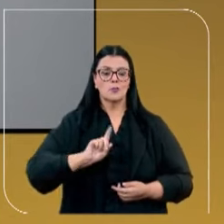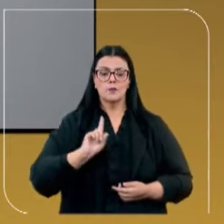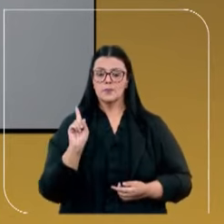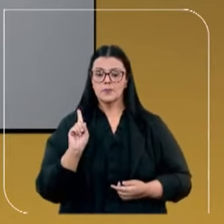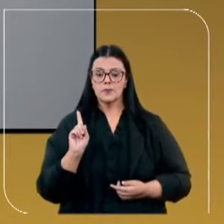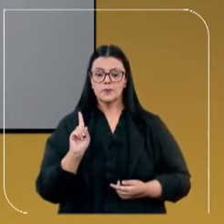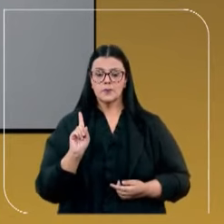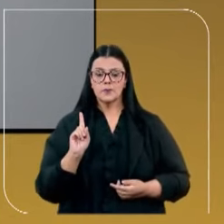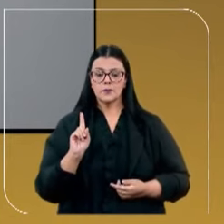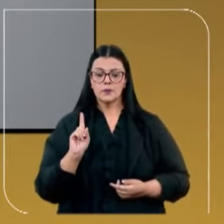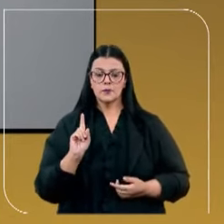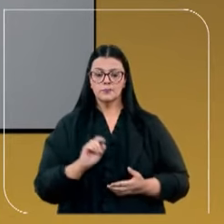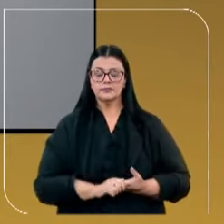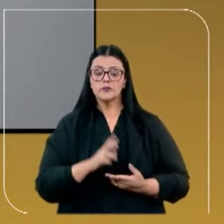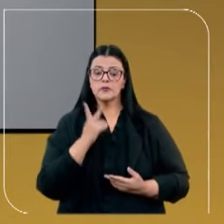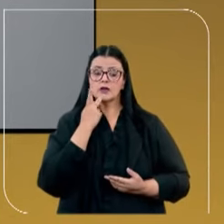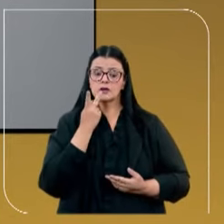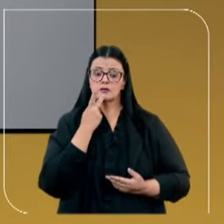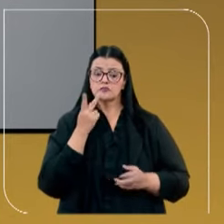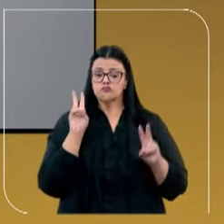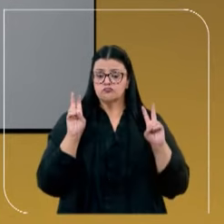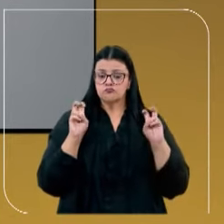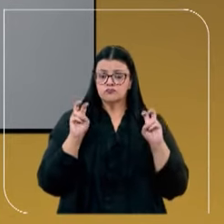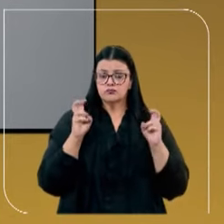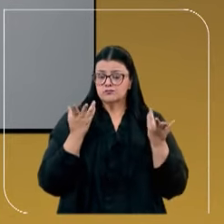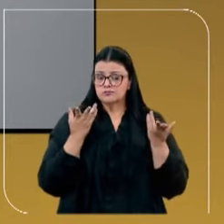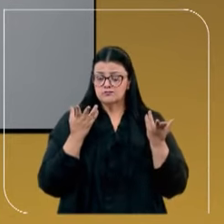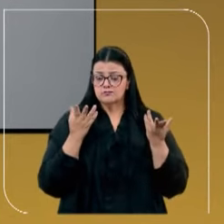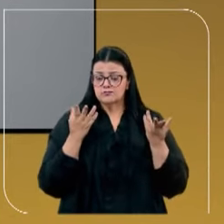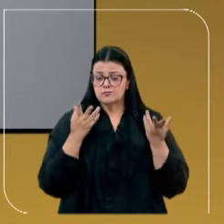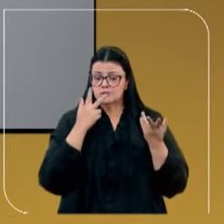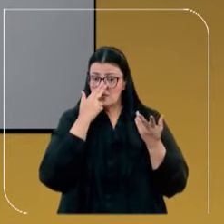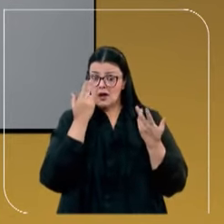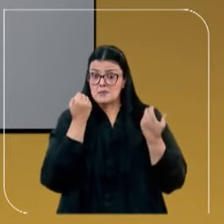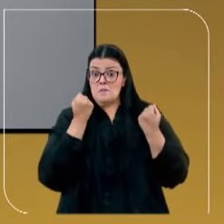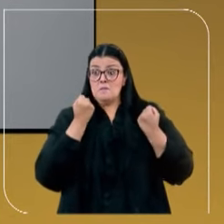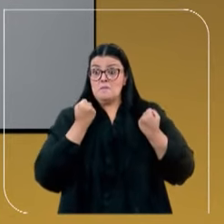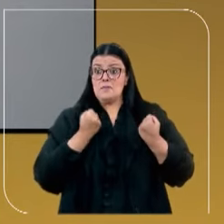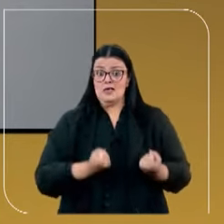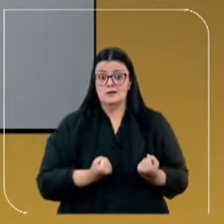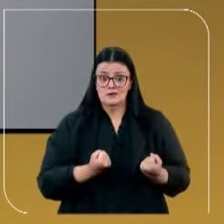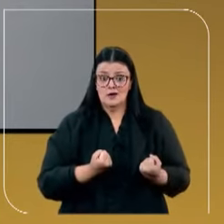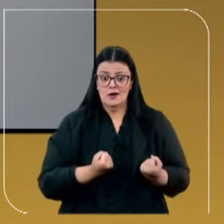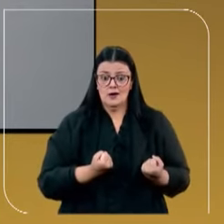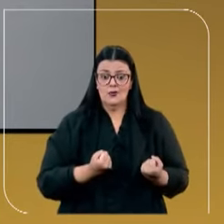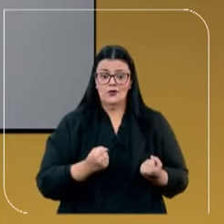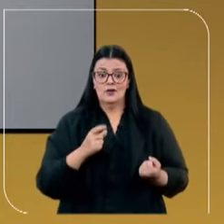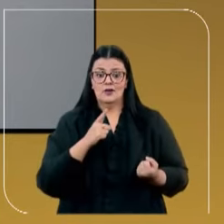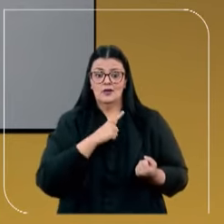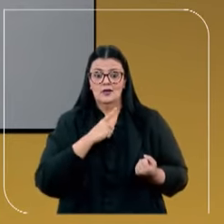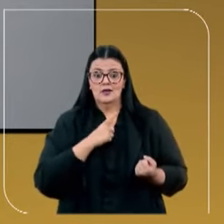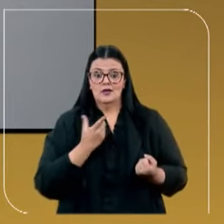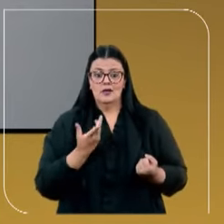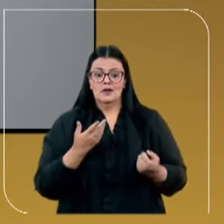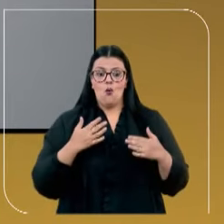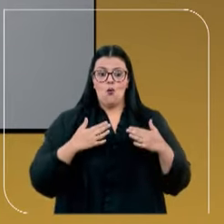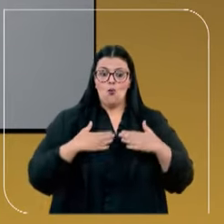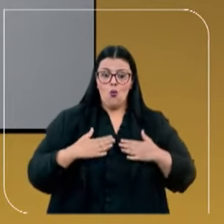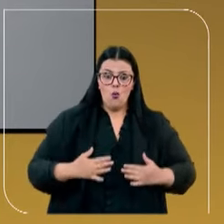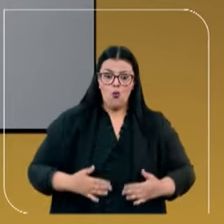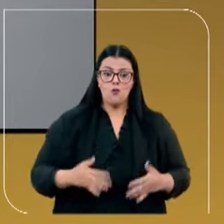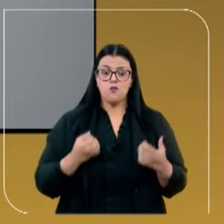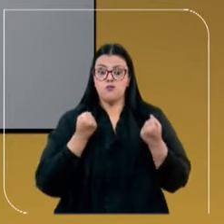eu vou usar uma expressão que talvez não seja apropriada, pesados, porque tem uma outra conotação física, né? E talvez se